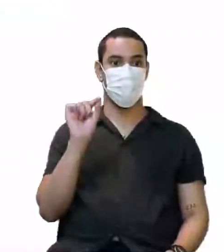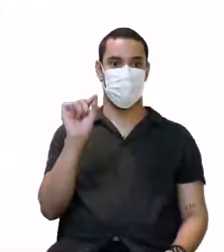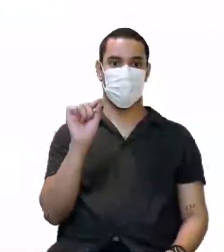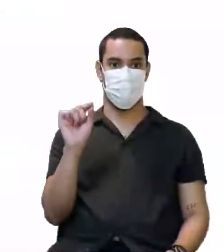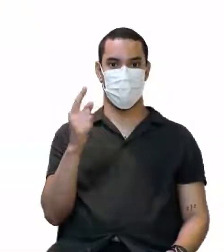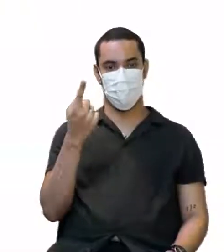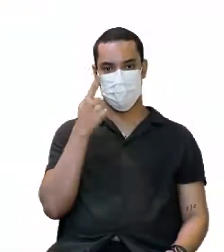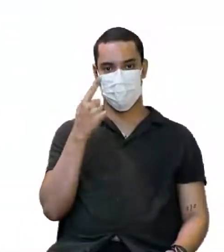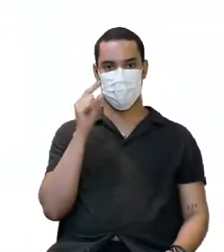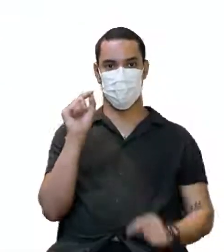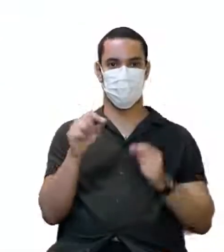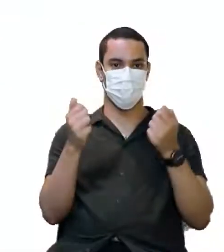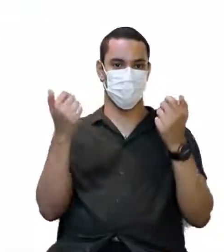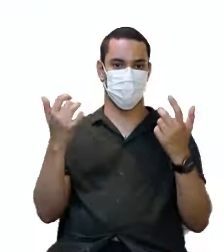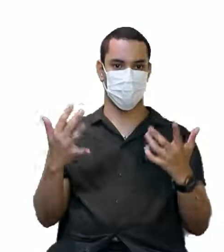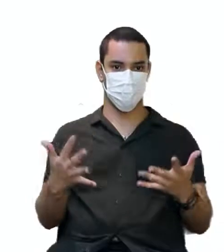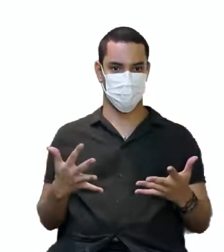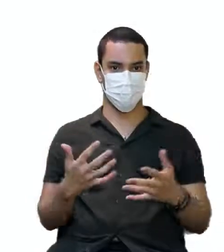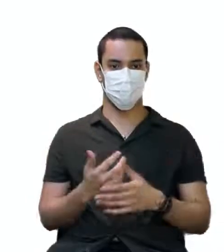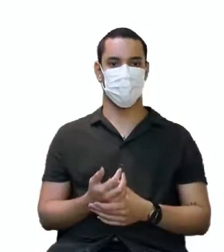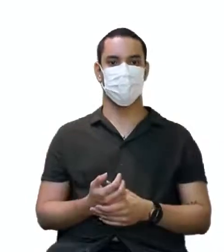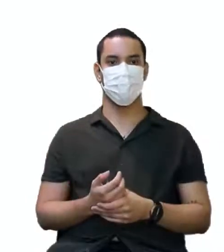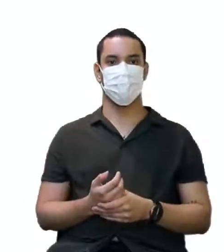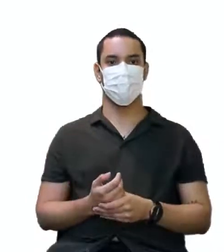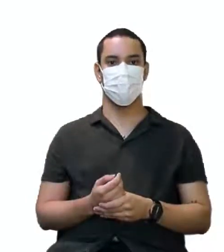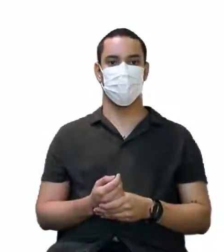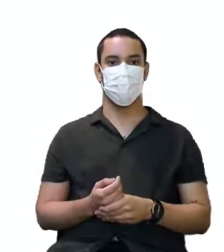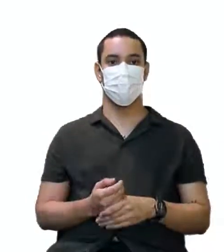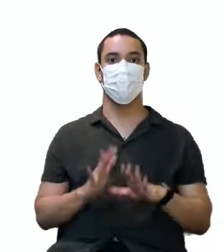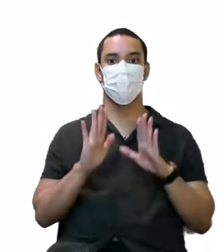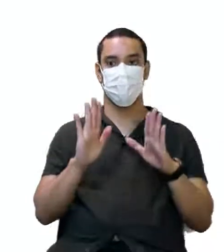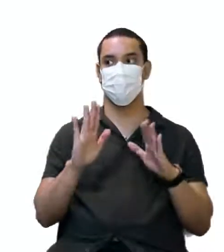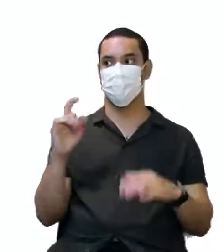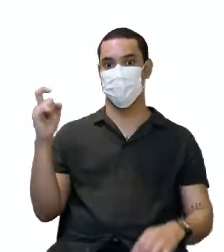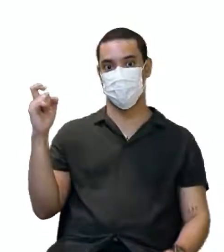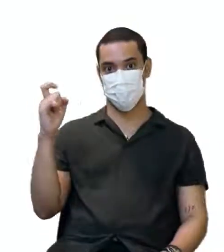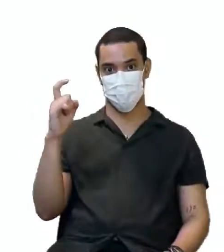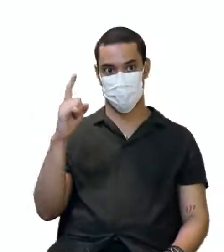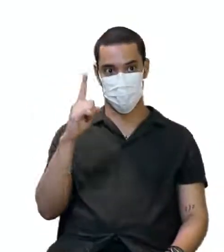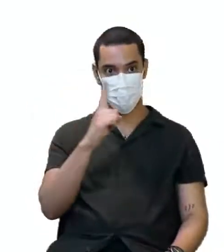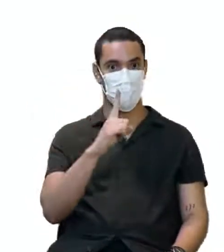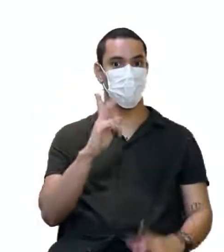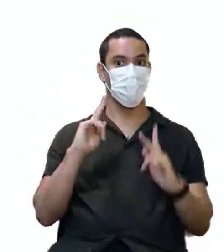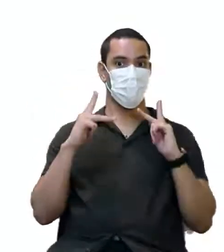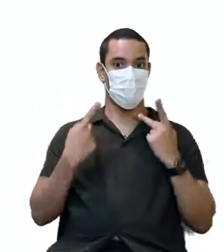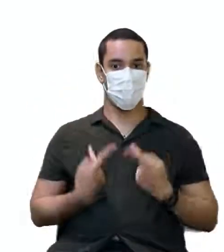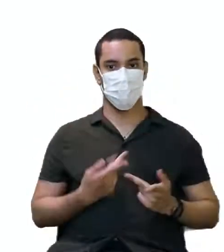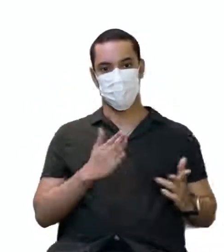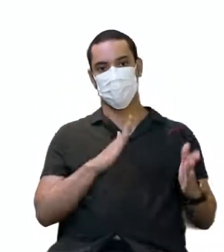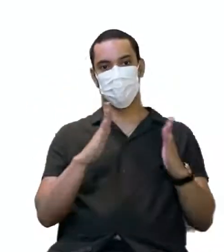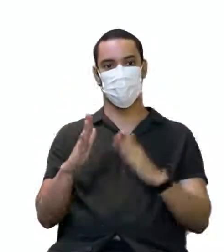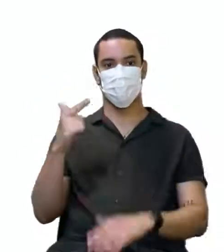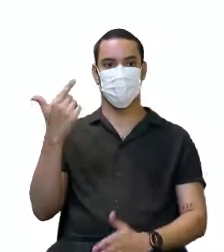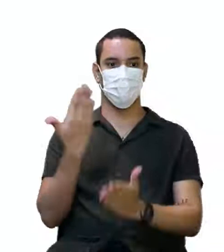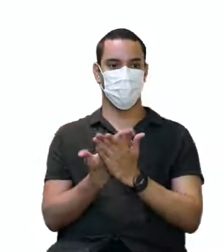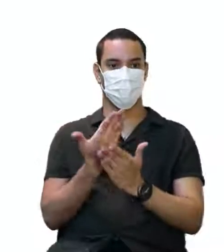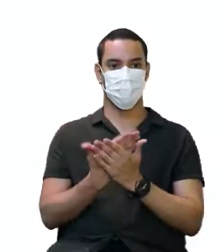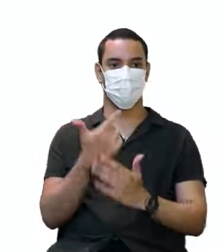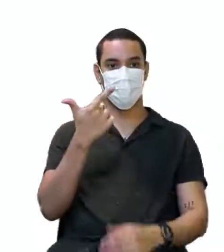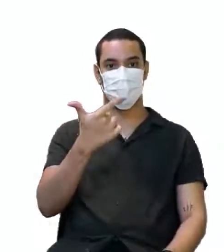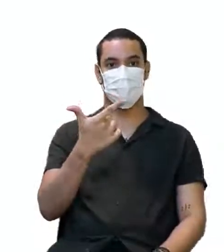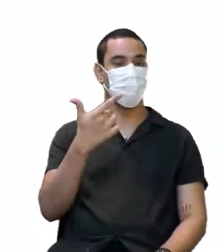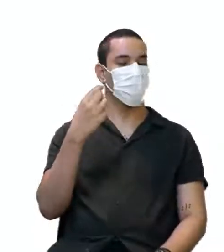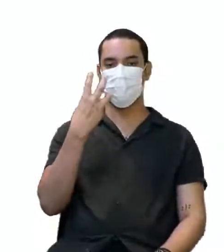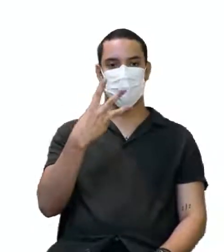do que nós vamos falar. Presta atenção, calma, habilidade ainda não. Então, a evolução humana ainda, parte 2, aula